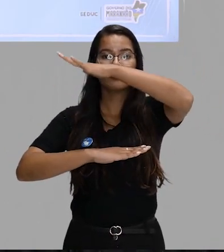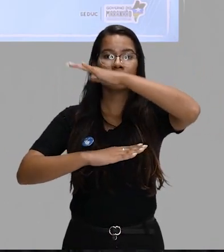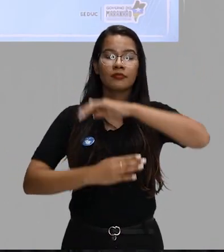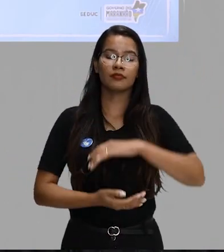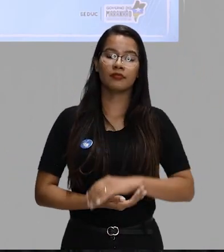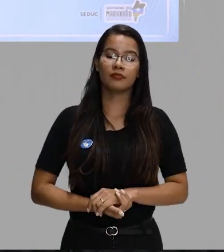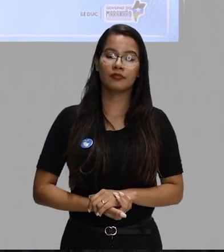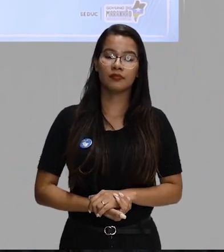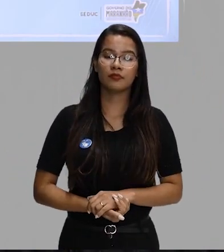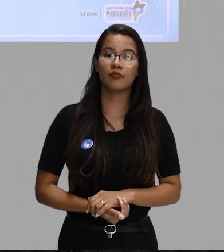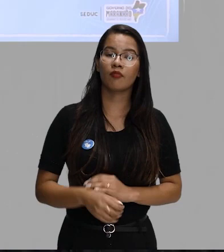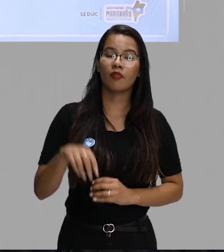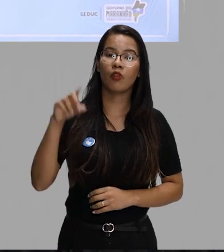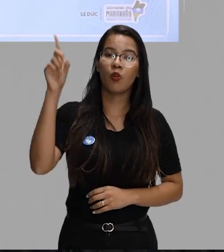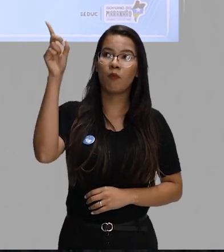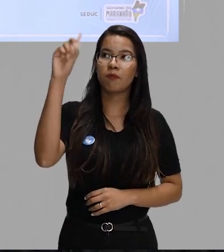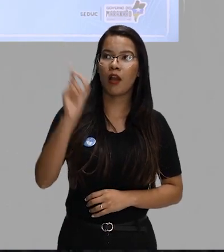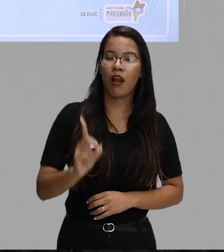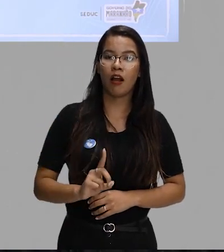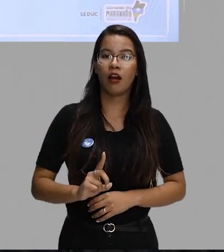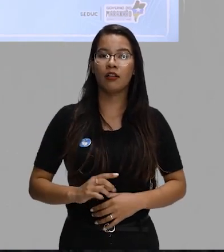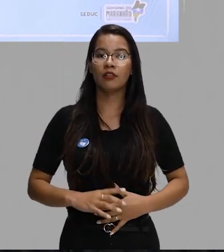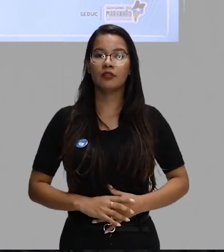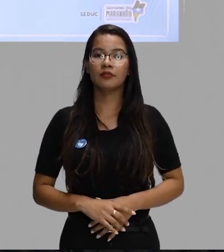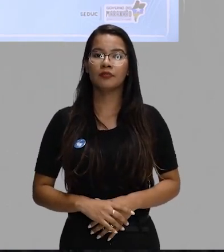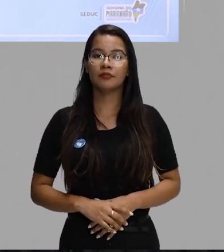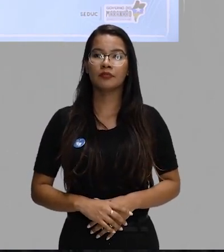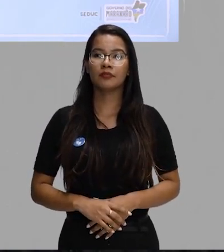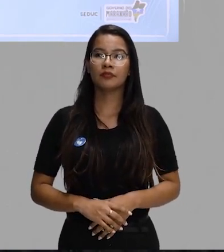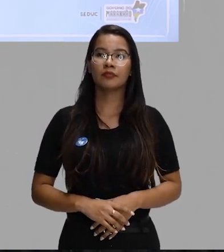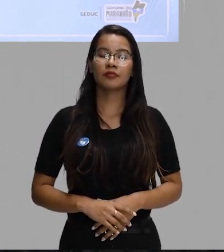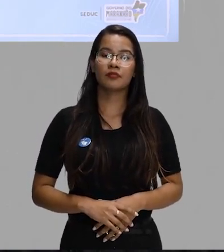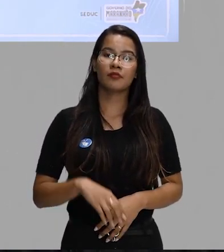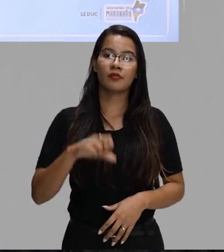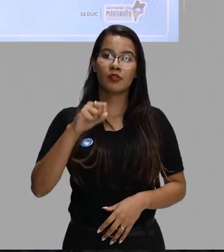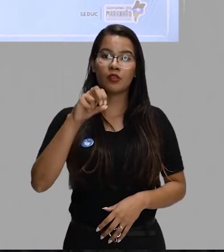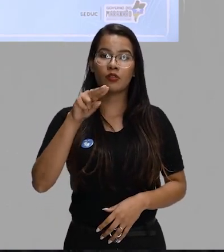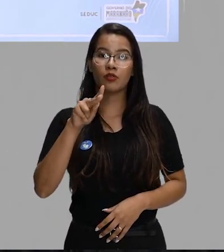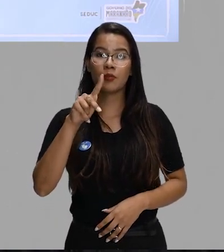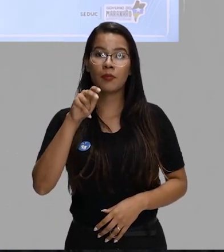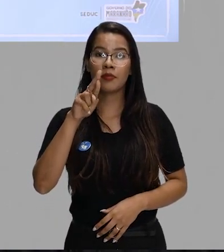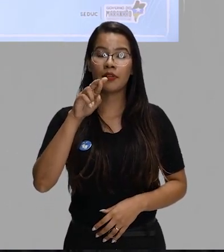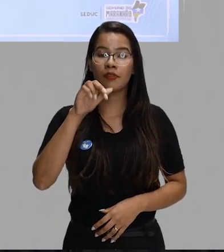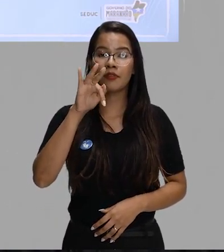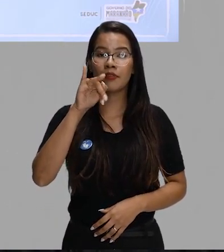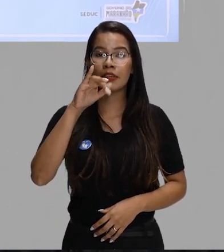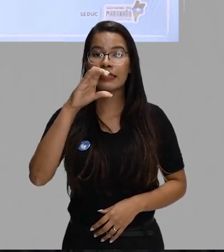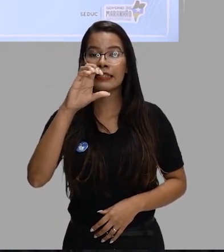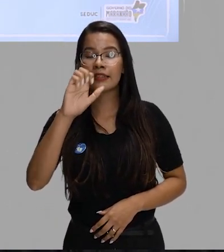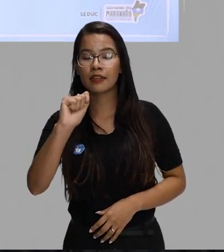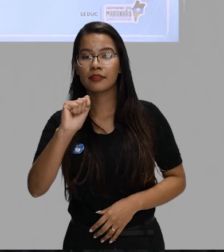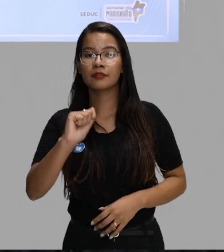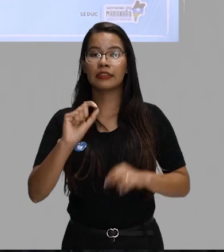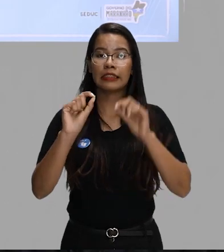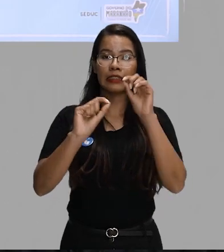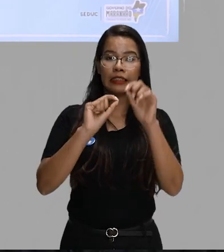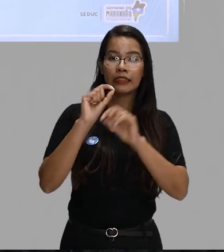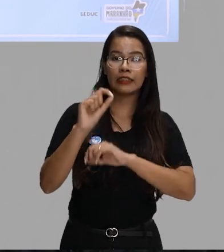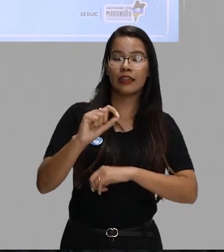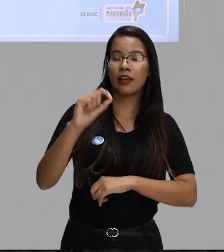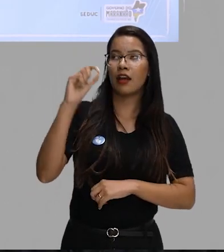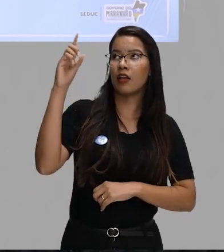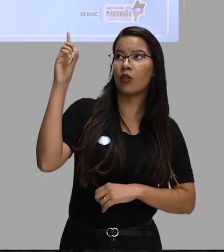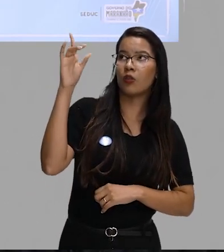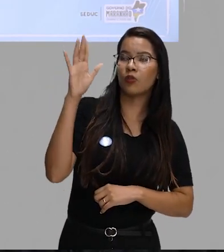plano. O raio incidente, a superfície de separação, a superfície do qual essa luz